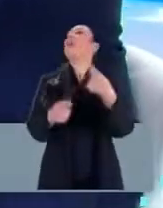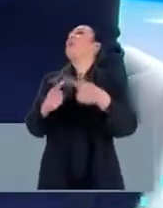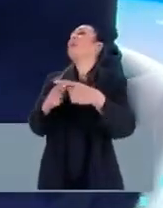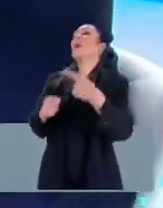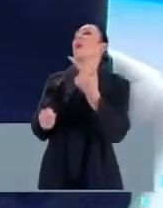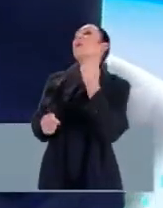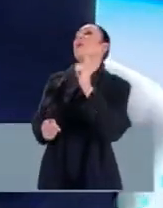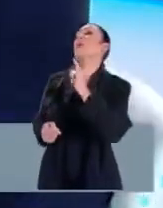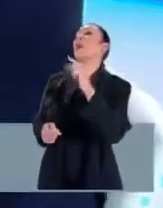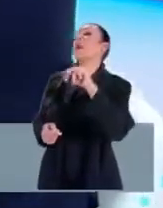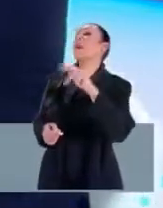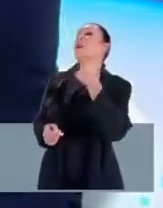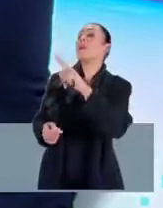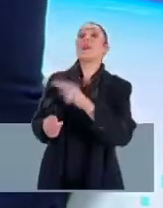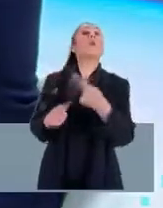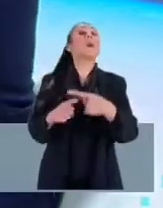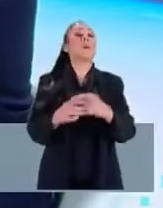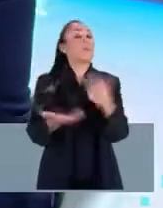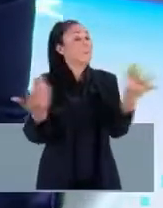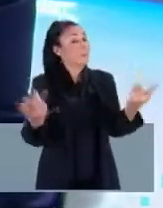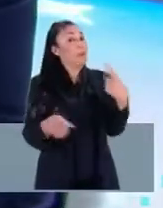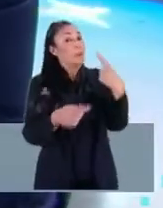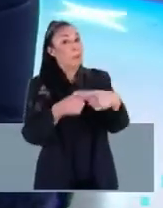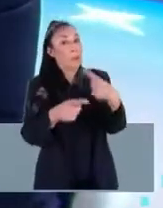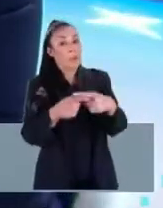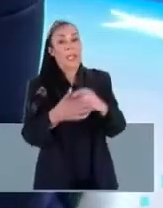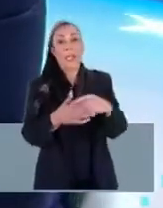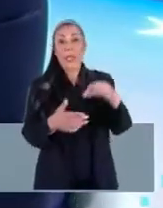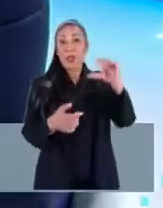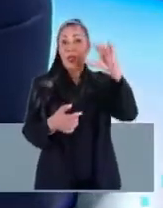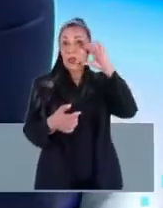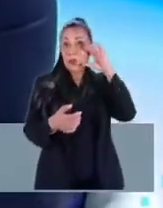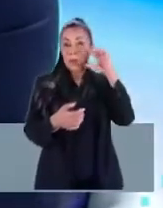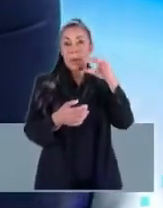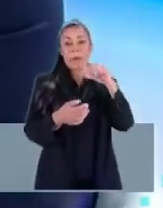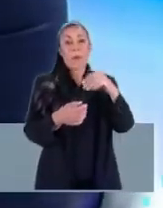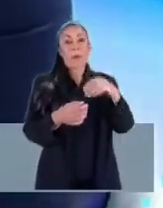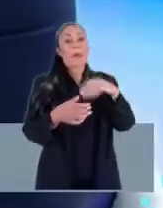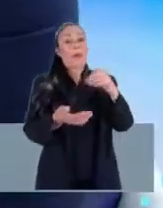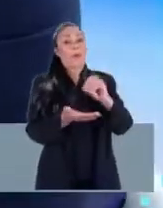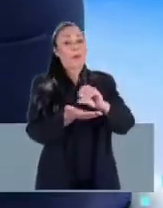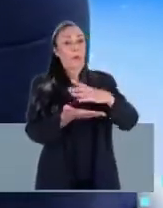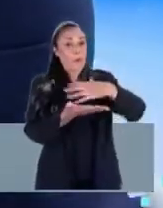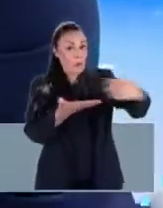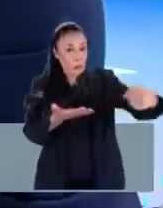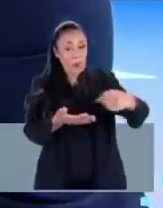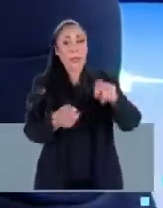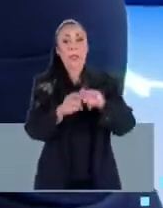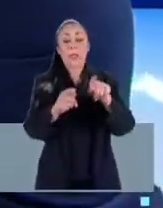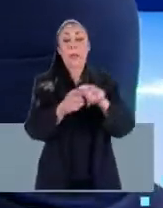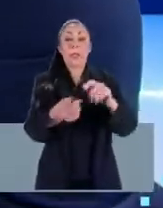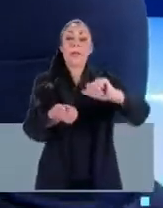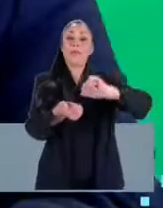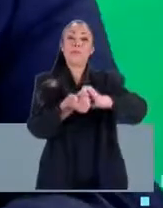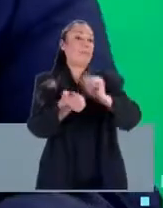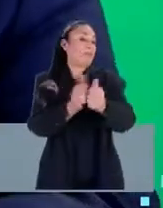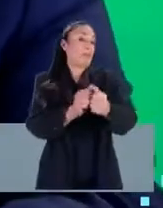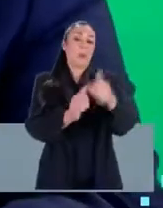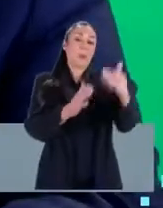feito? Não foi feito, meu caro, porque deram um golpe na Dilma e porque desmancharam tudo. Você está lembrado? Eu vou te contar uma